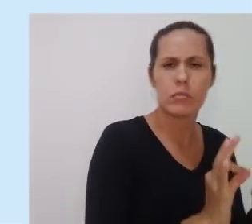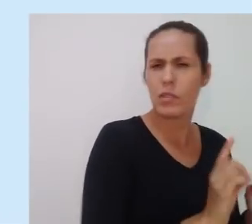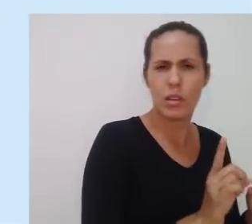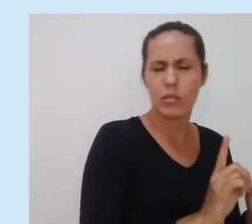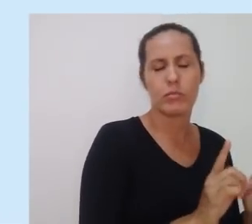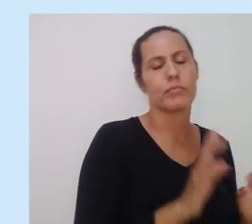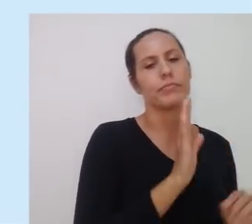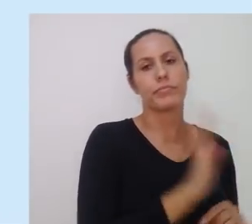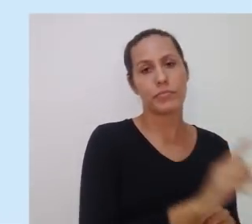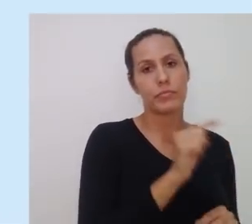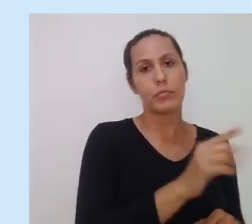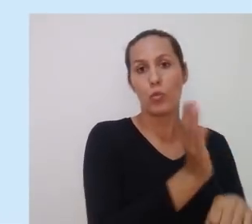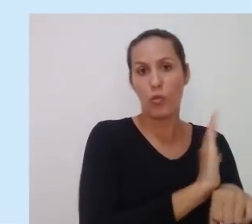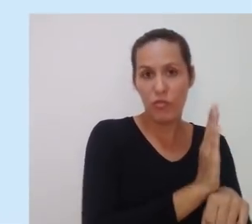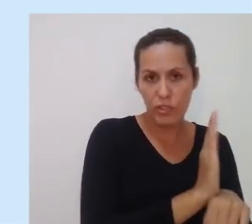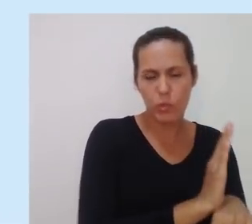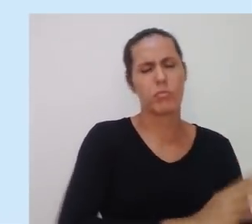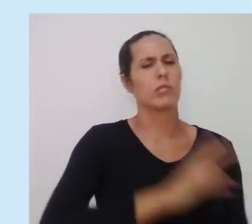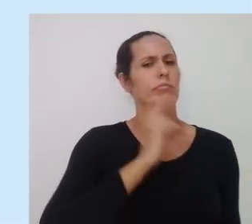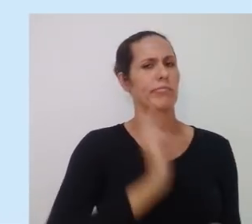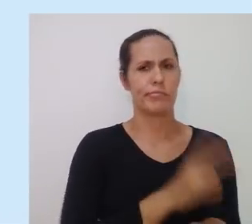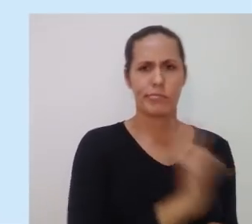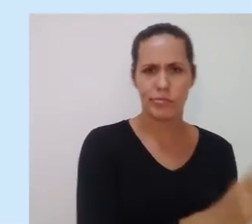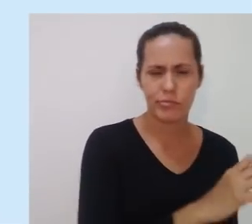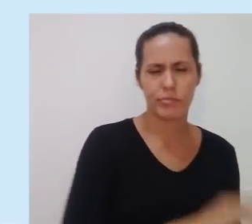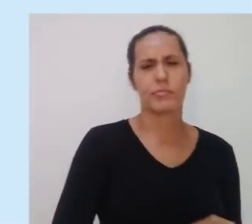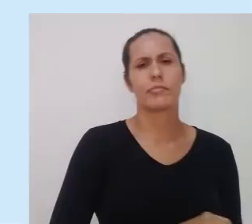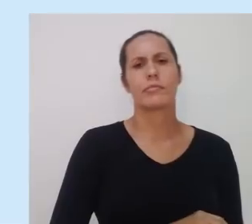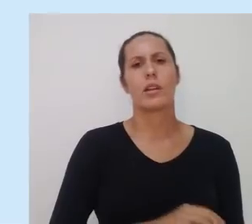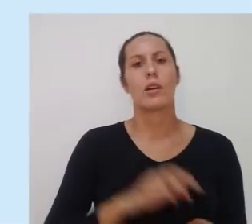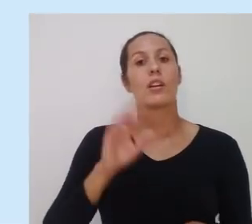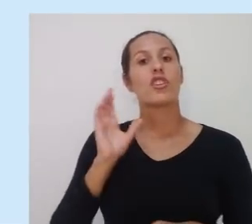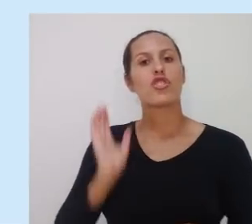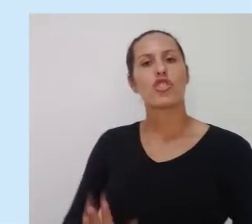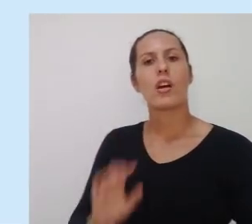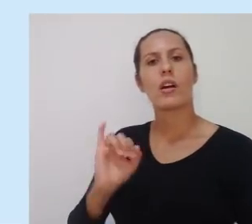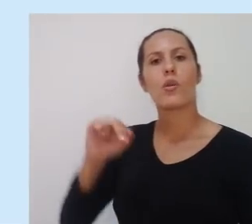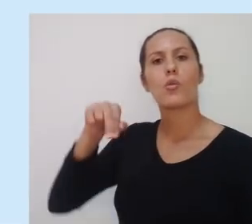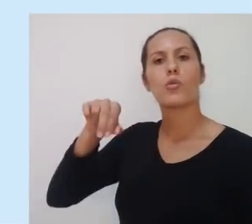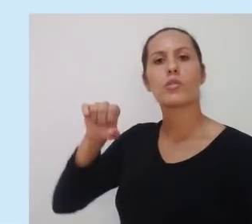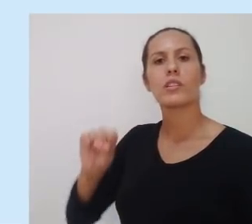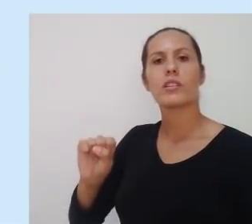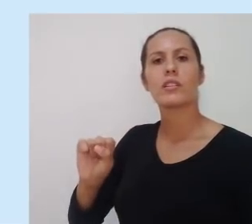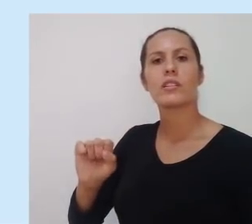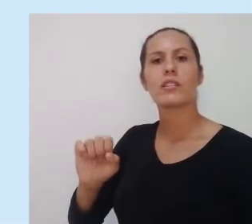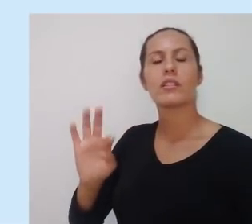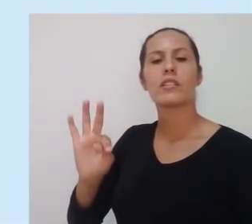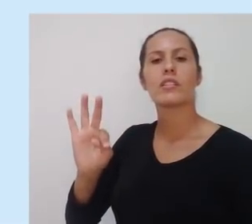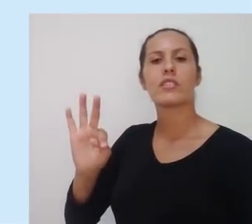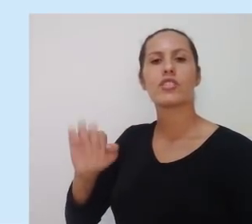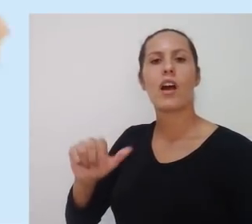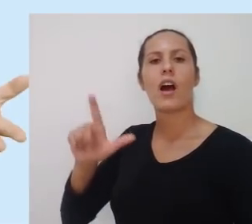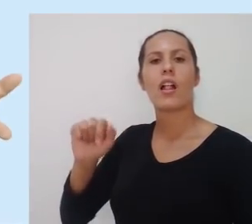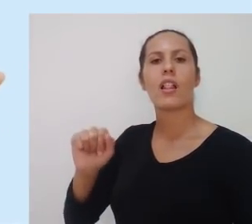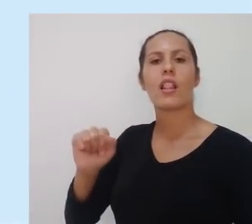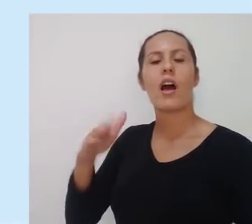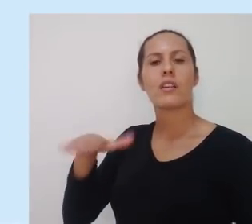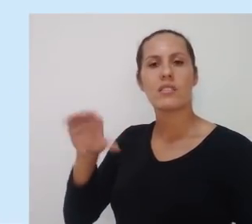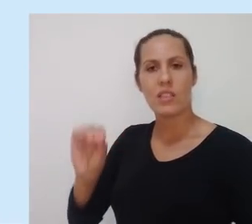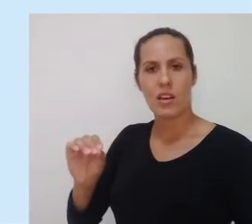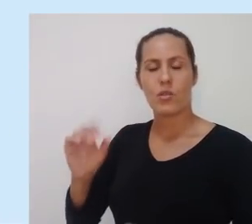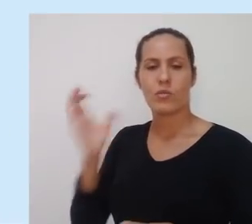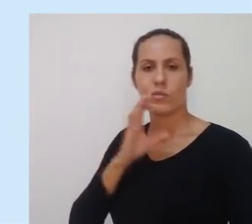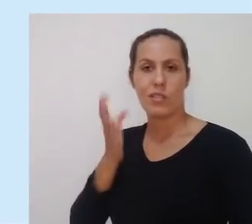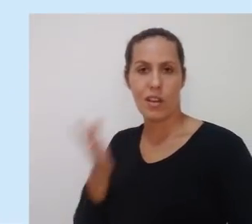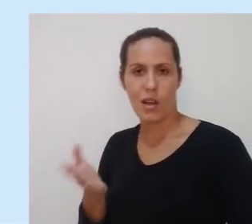permanente. Uma escultura é permanente. Um filme é permanente. Uma instalação é efêmera,